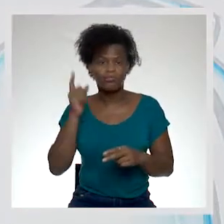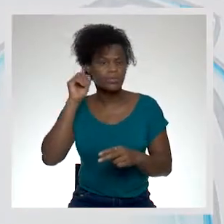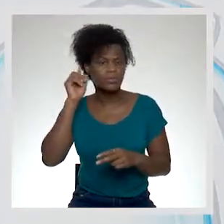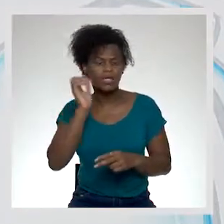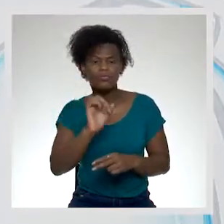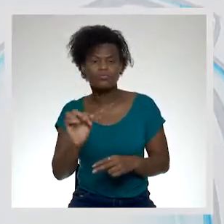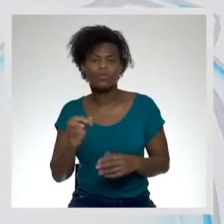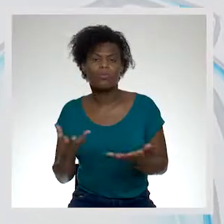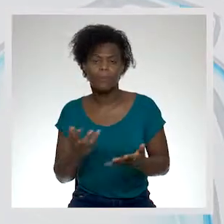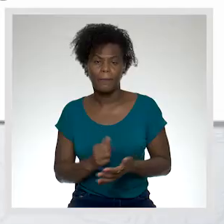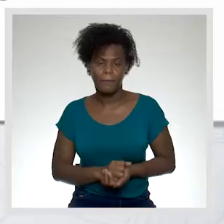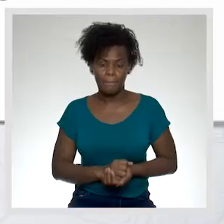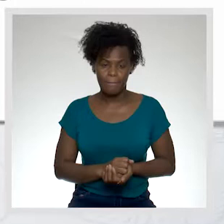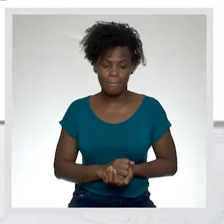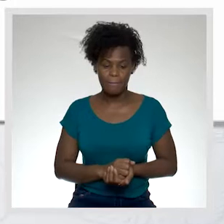importância?